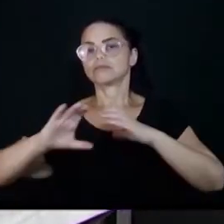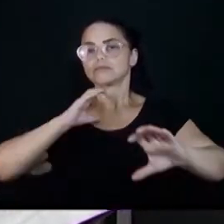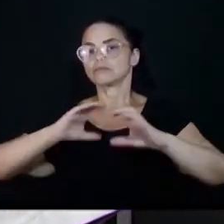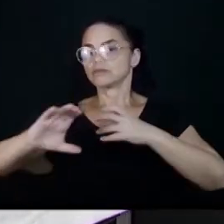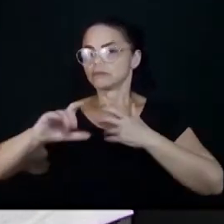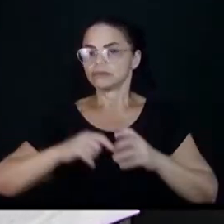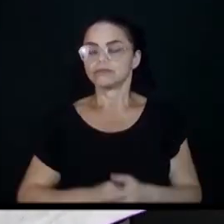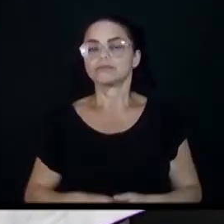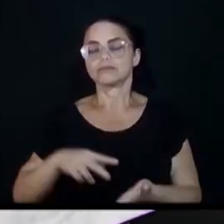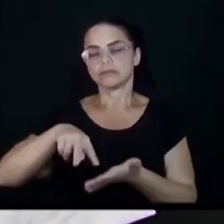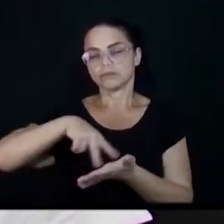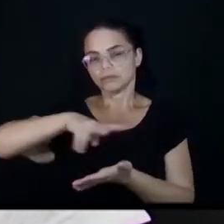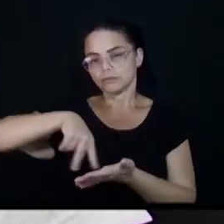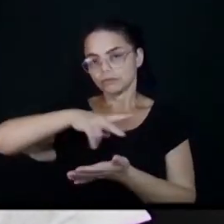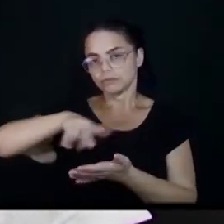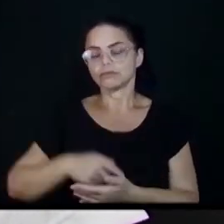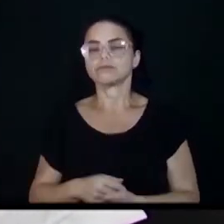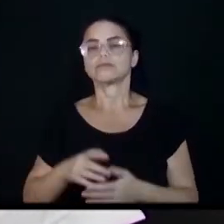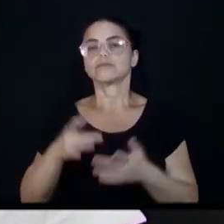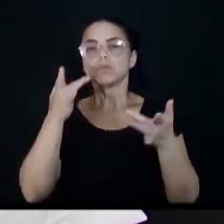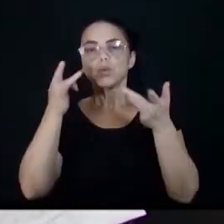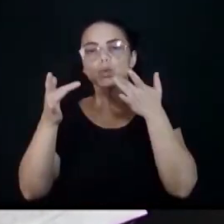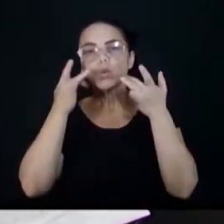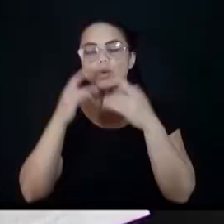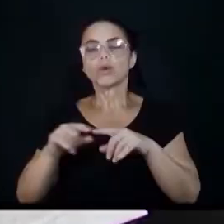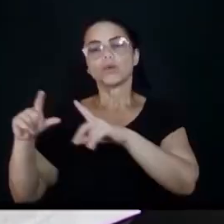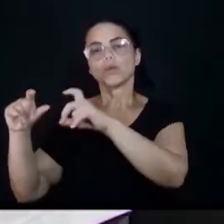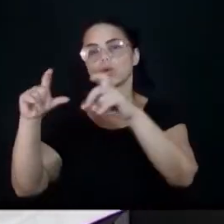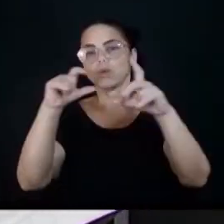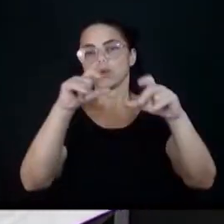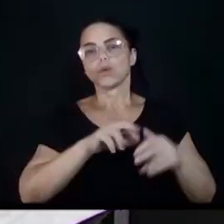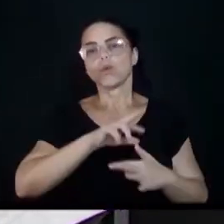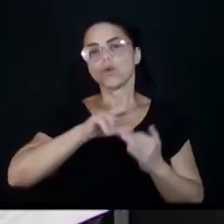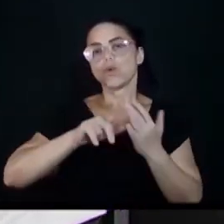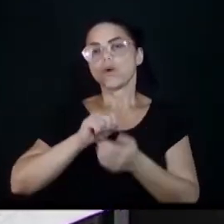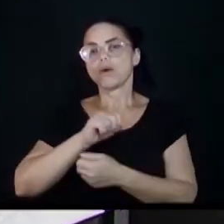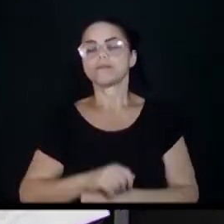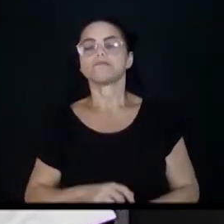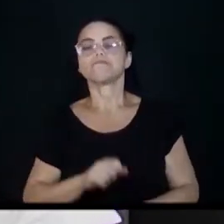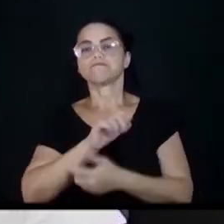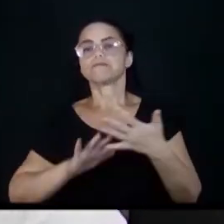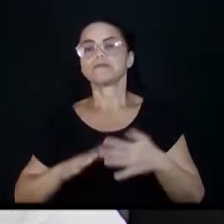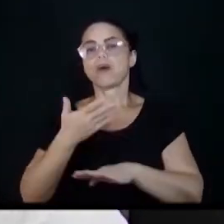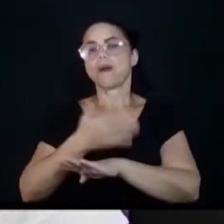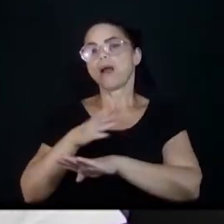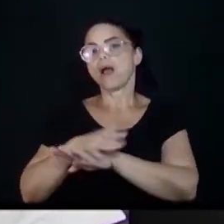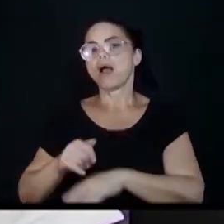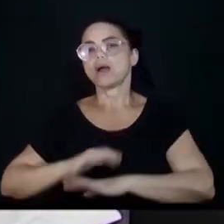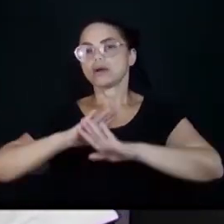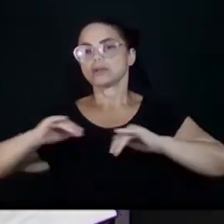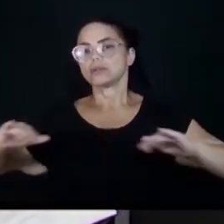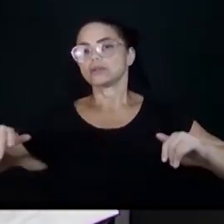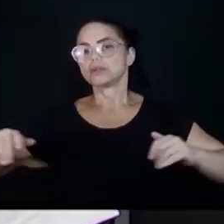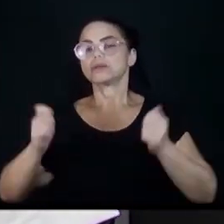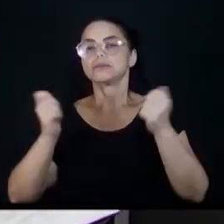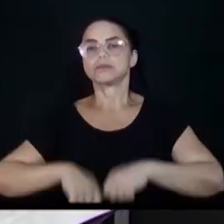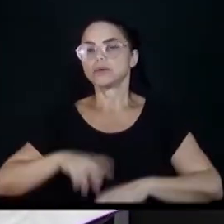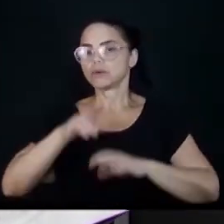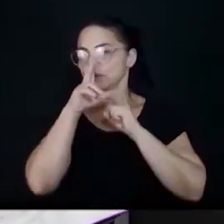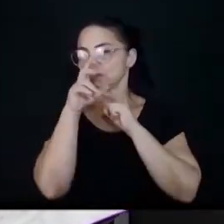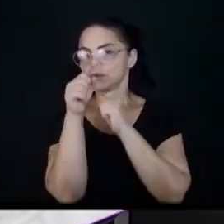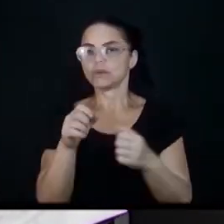dança, de teatro, de fotografia. São N atividades nos quais as nossas crianças podem fortalecer os vínculos